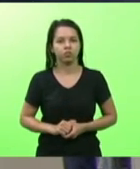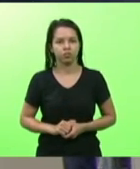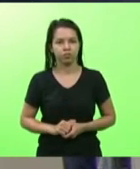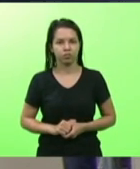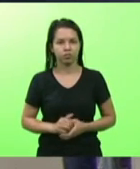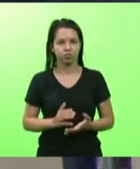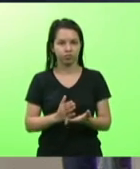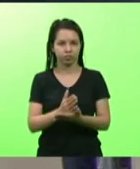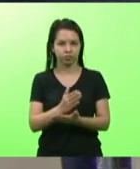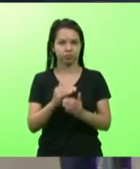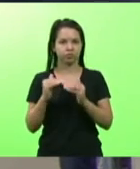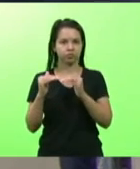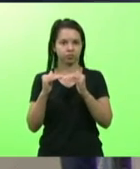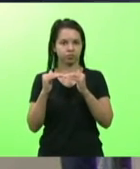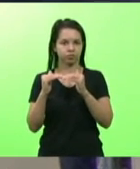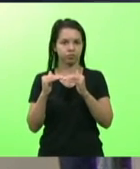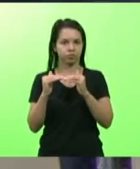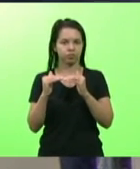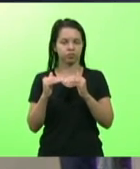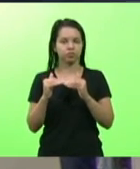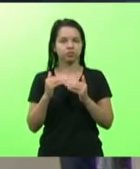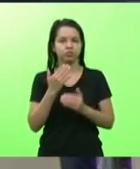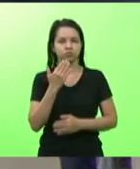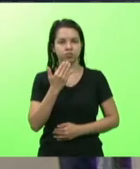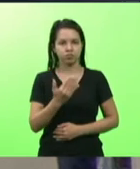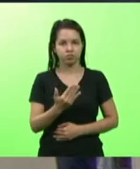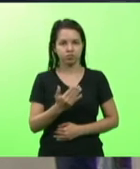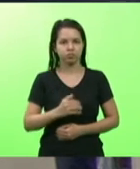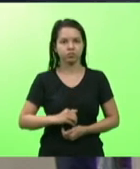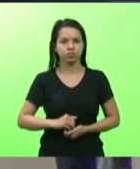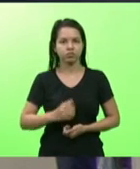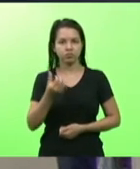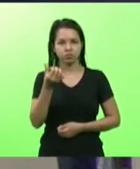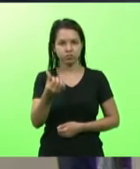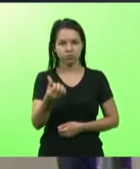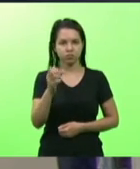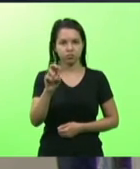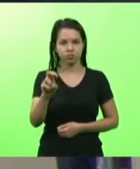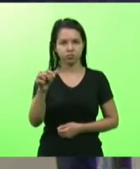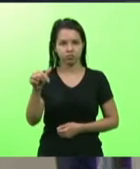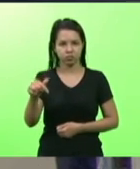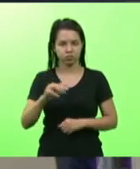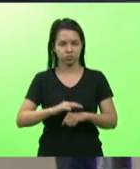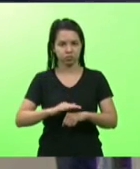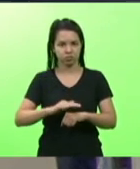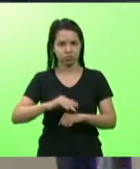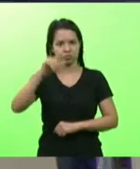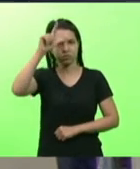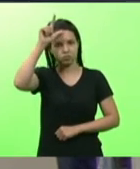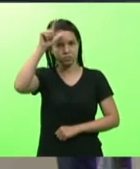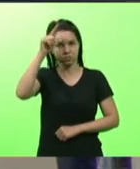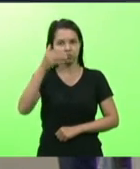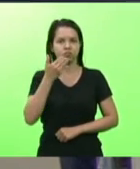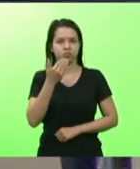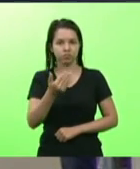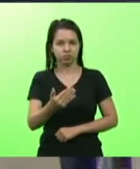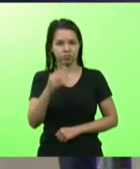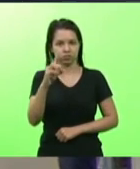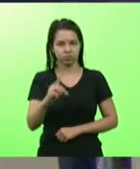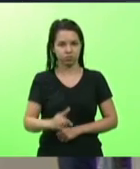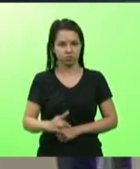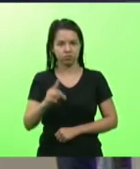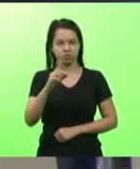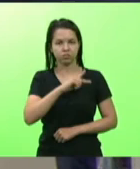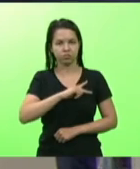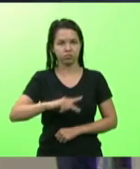encontra aprovado por unanimidade requerimento requerimento 657 autoria do deputado Sargento Lima solicitando a diretora